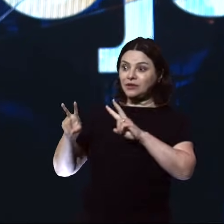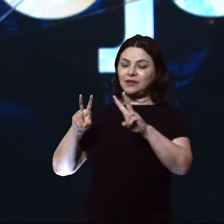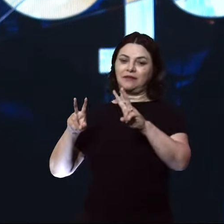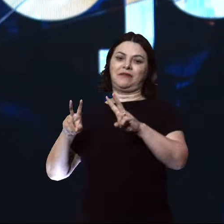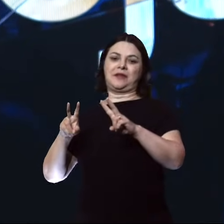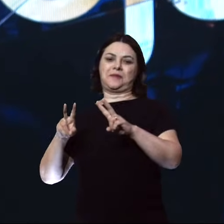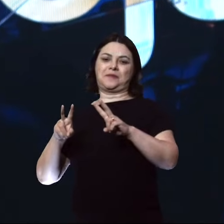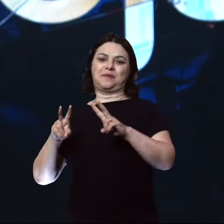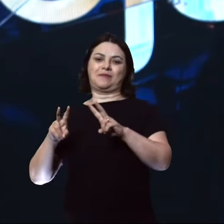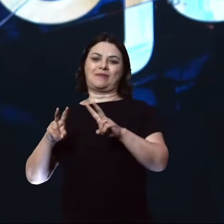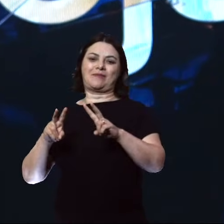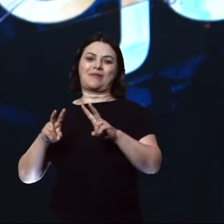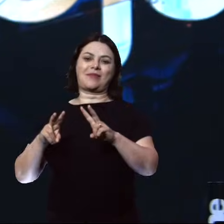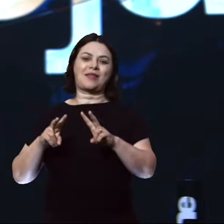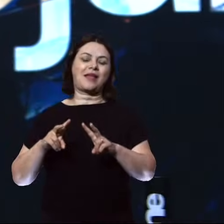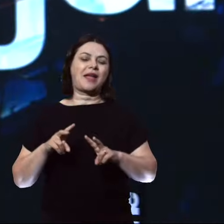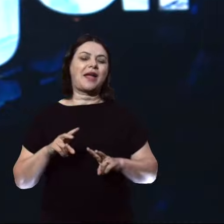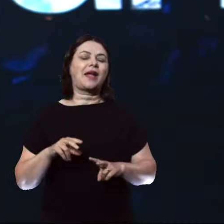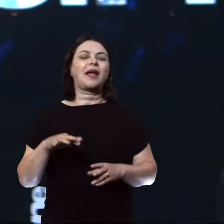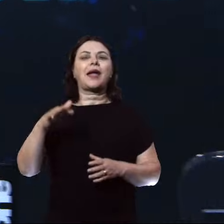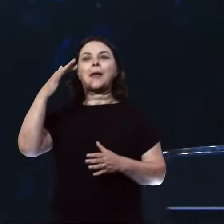Como que é a tua fé?